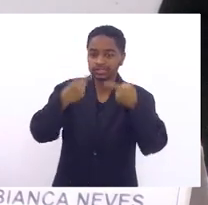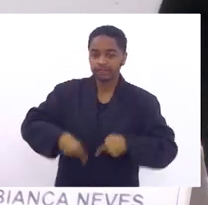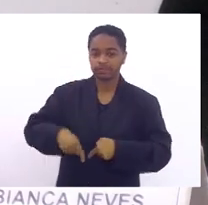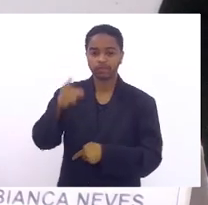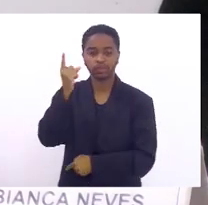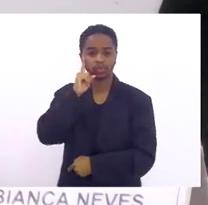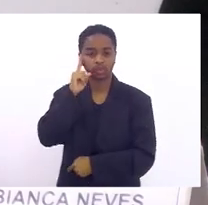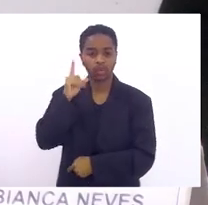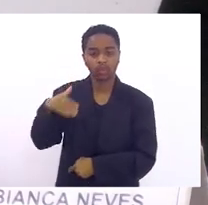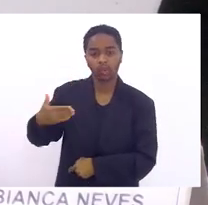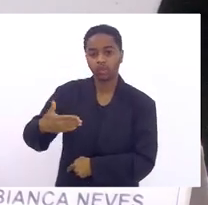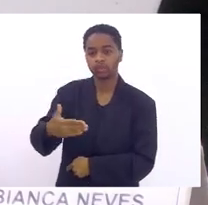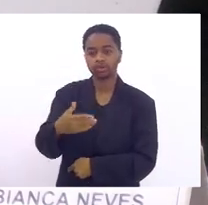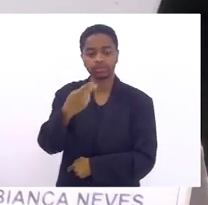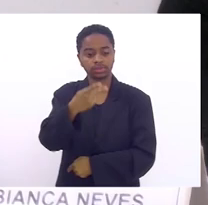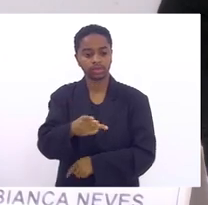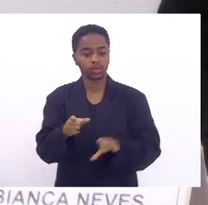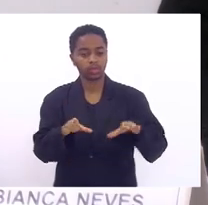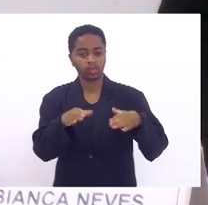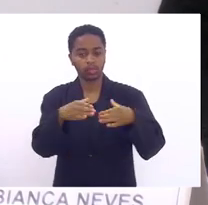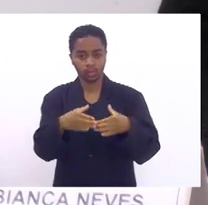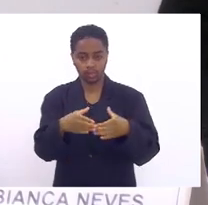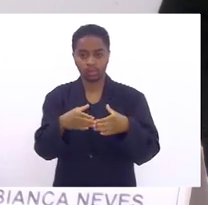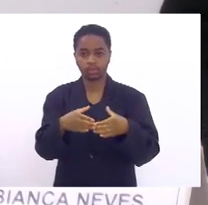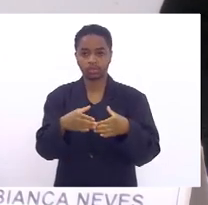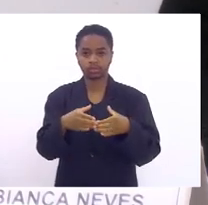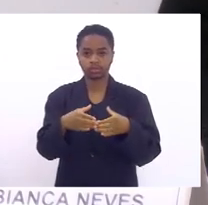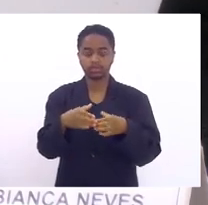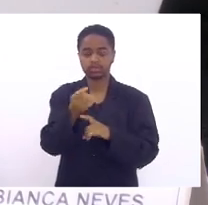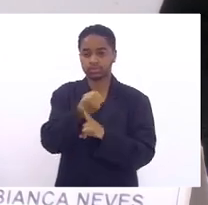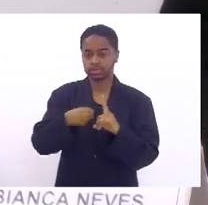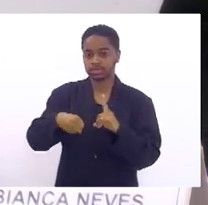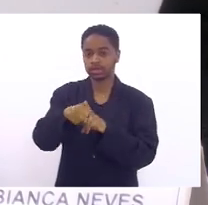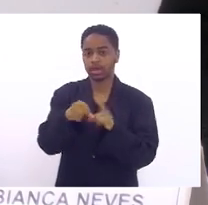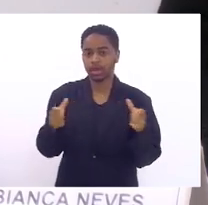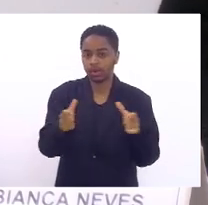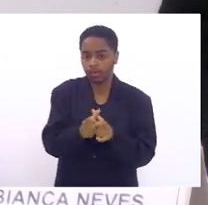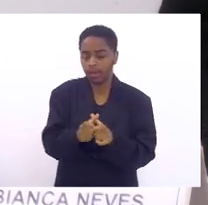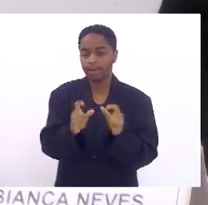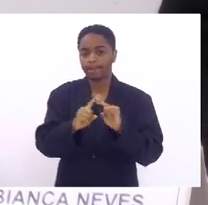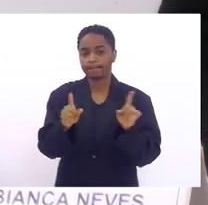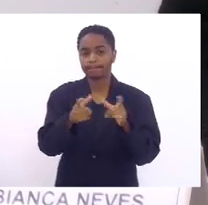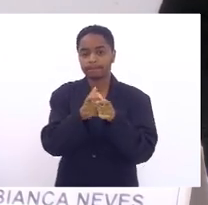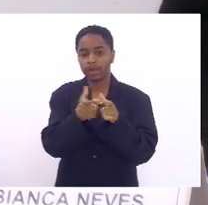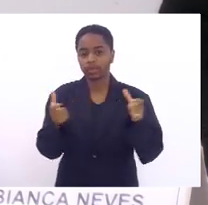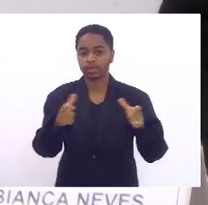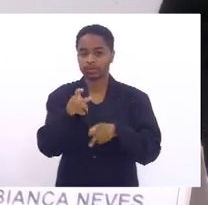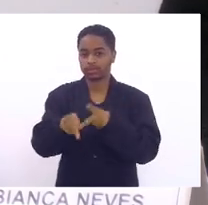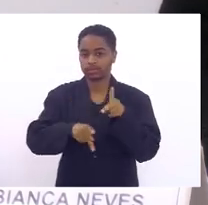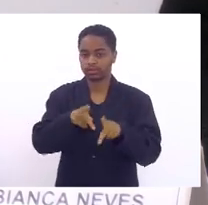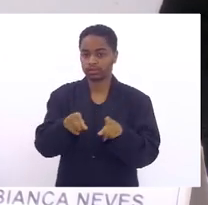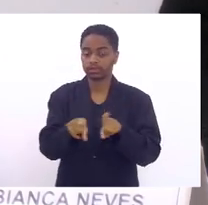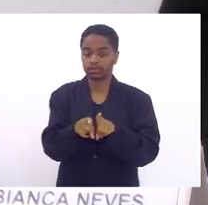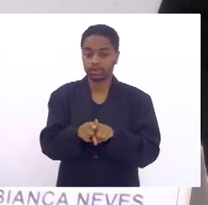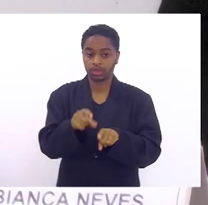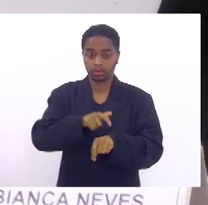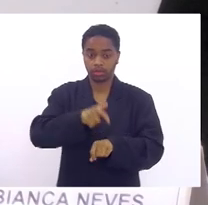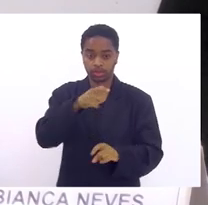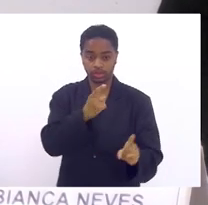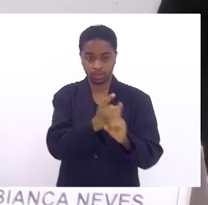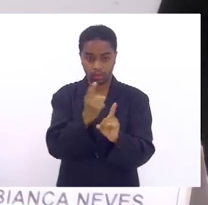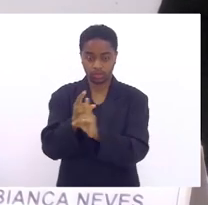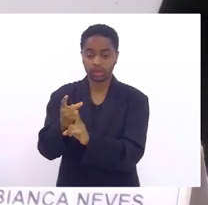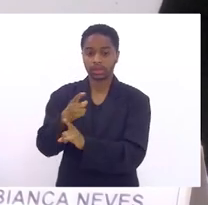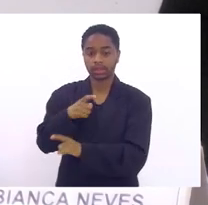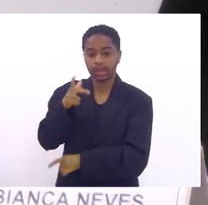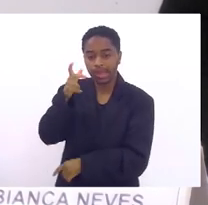essa minoria social maioria populacional nesses encontros além de escuta qualificada